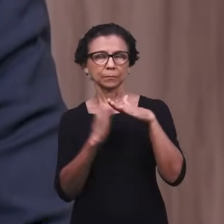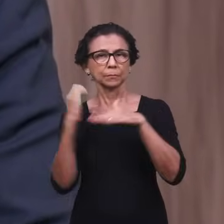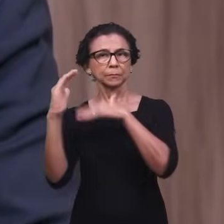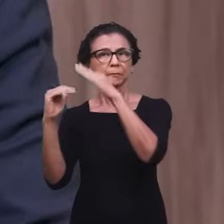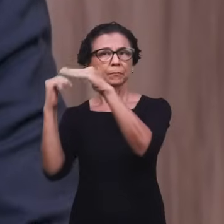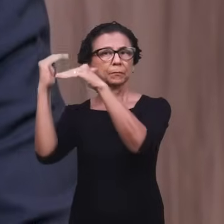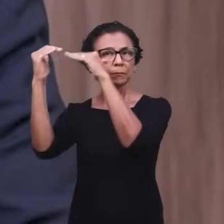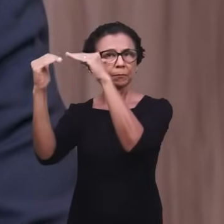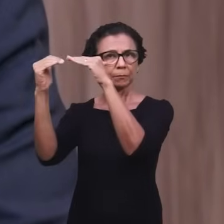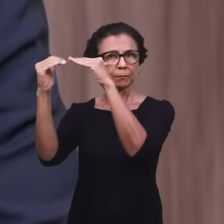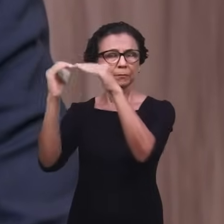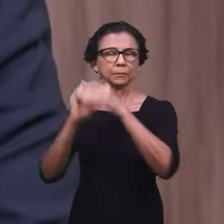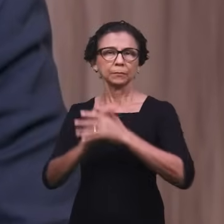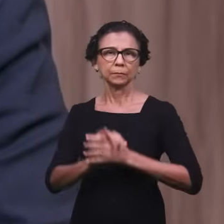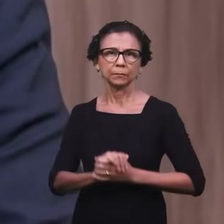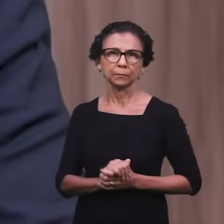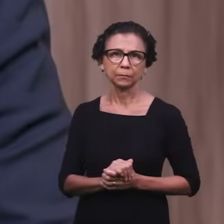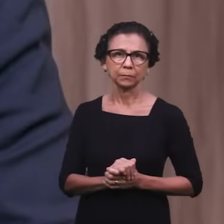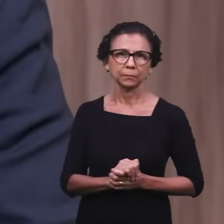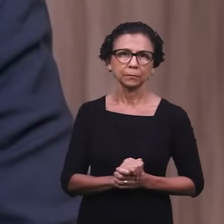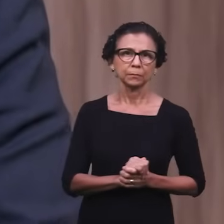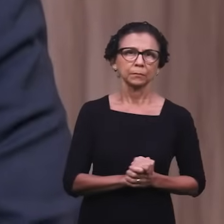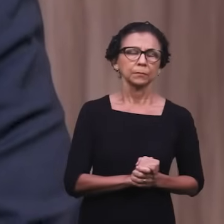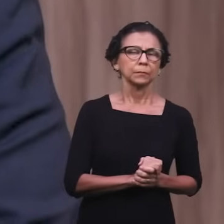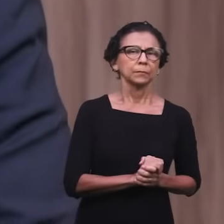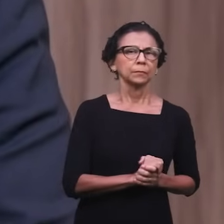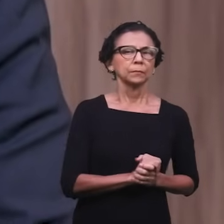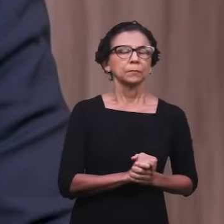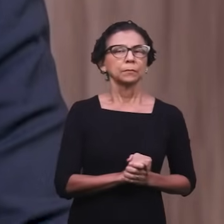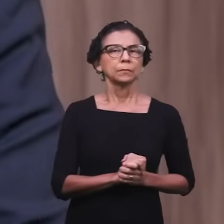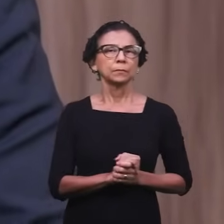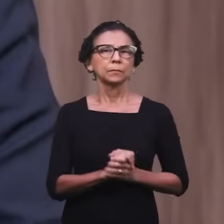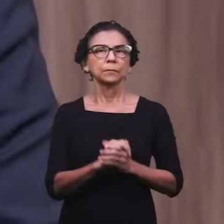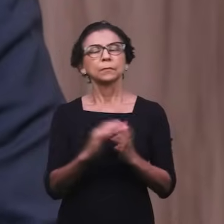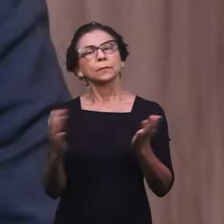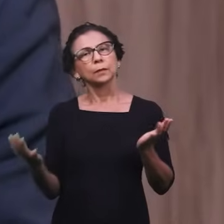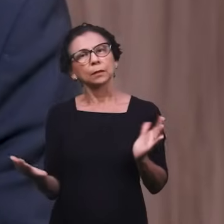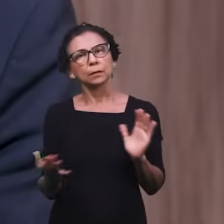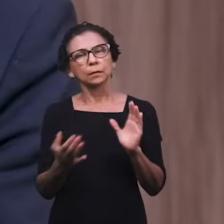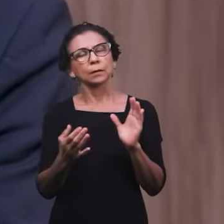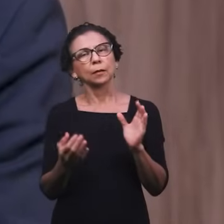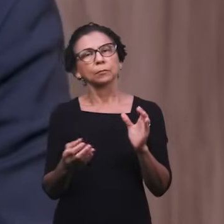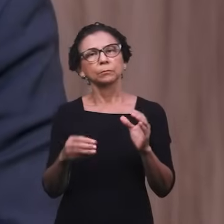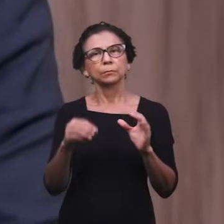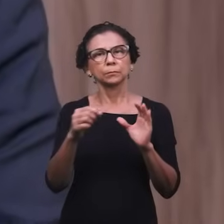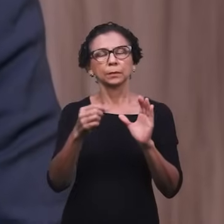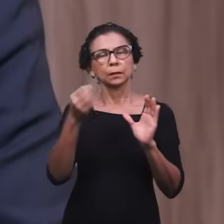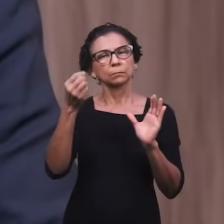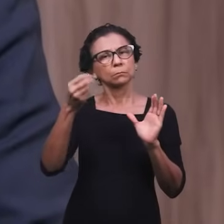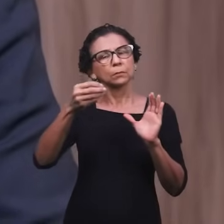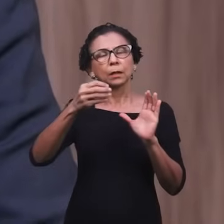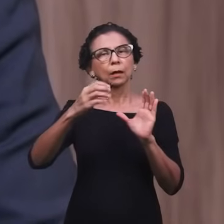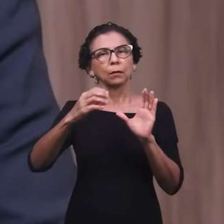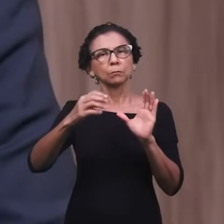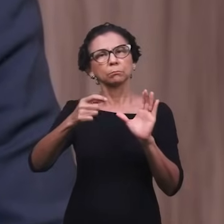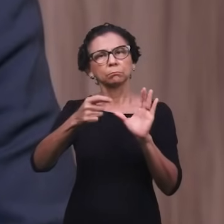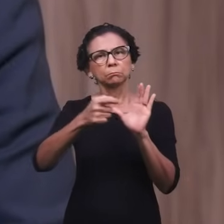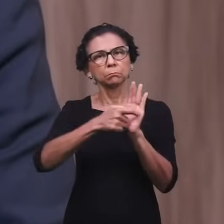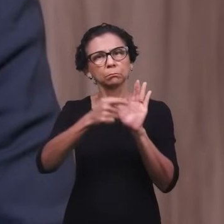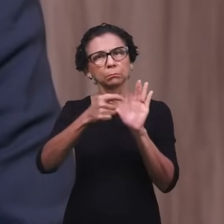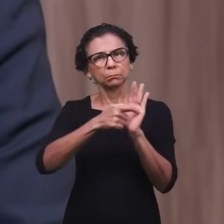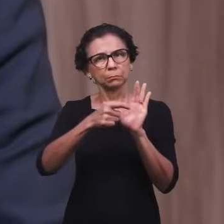E ela está baseada numa arquitetura, que é chamada arquitetura GPT. Não temos tempo aqui para entrar muito em detalhe, né? Mas